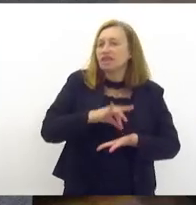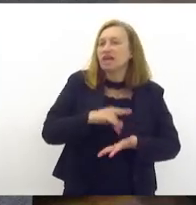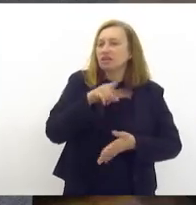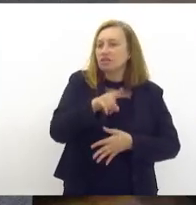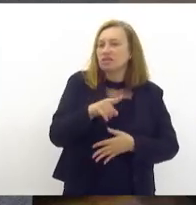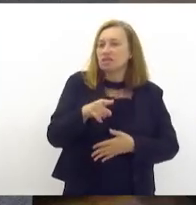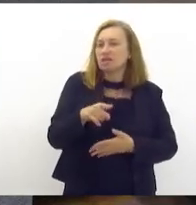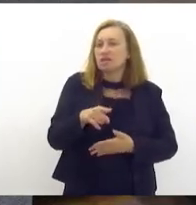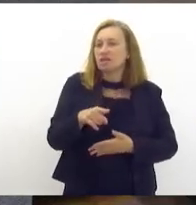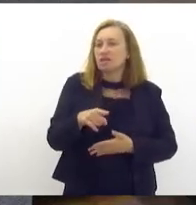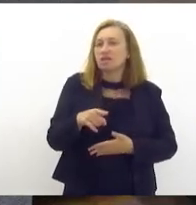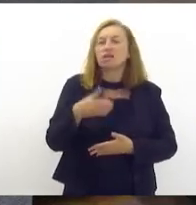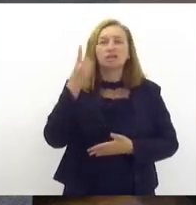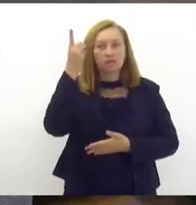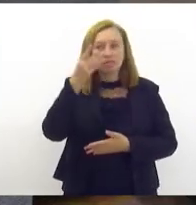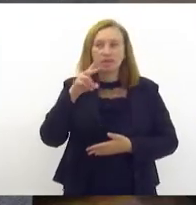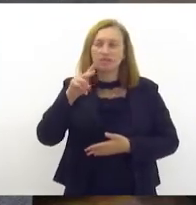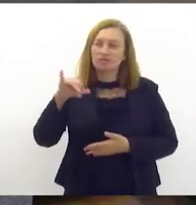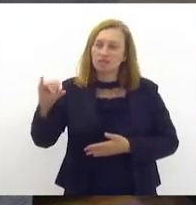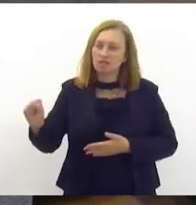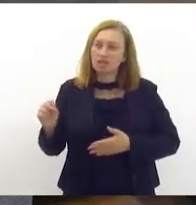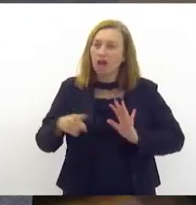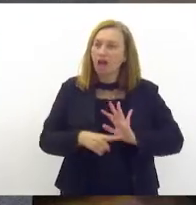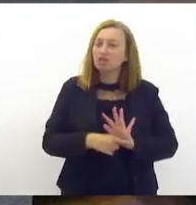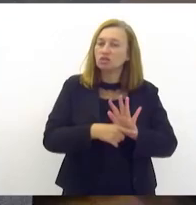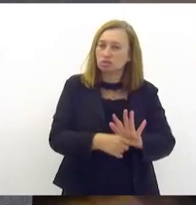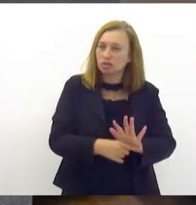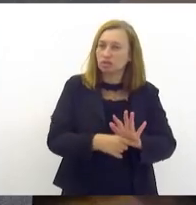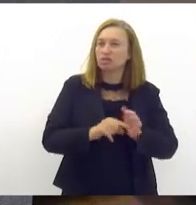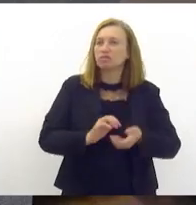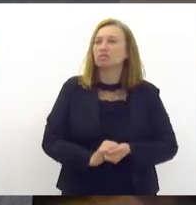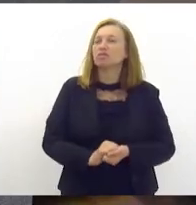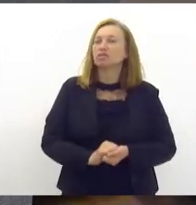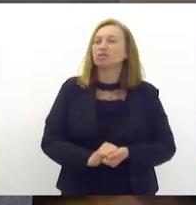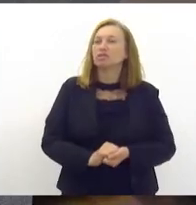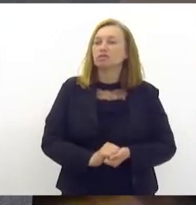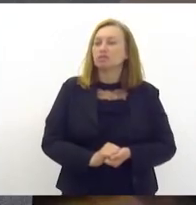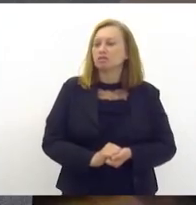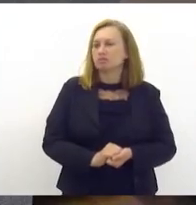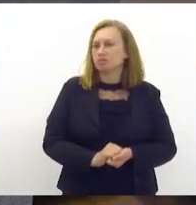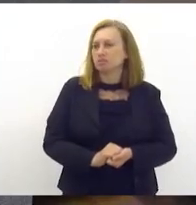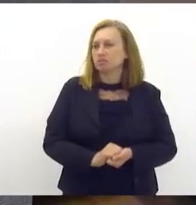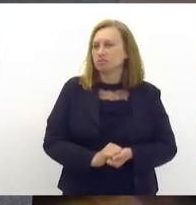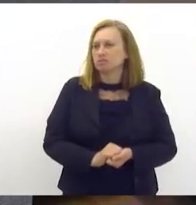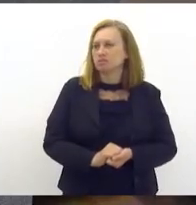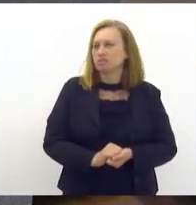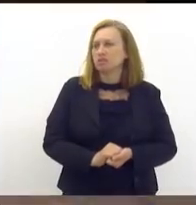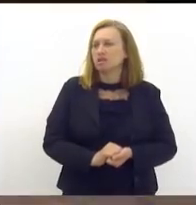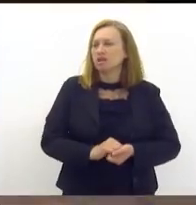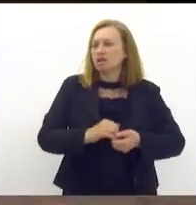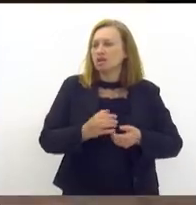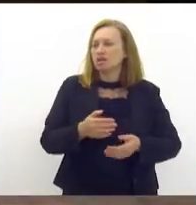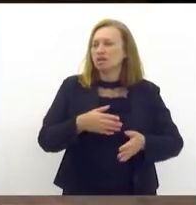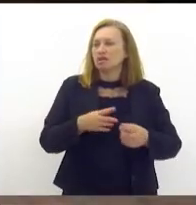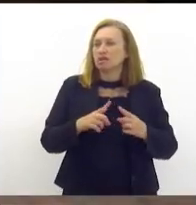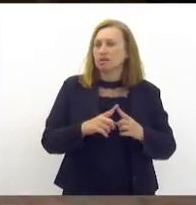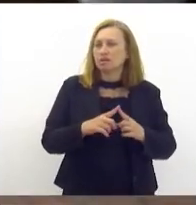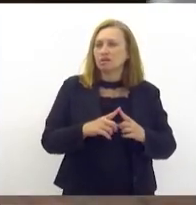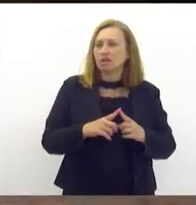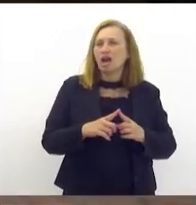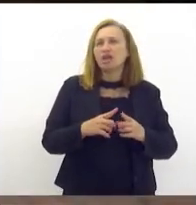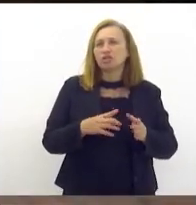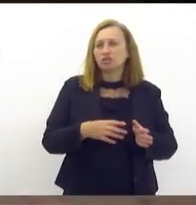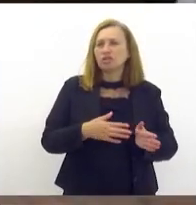está, deputado Vinícius, vedando de alguma maneira ou dificultando esse acesso. Portanto, eu acho